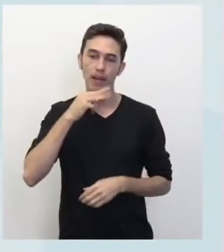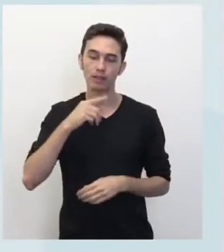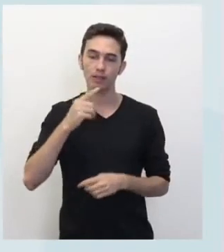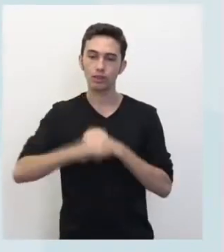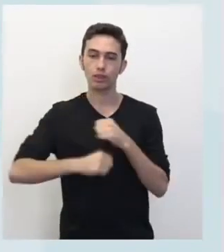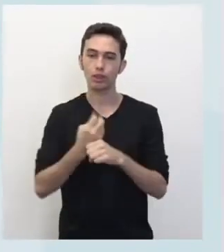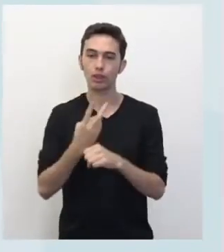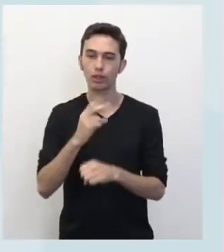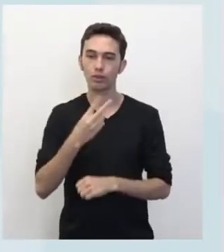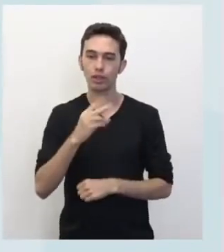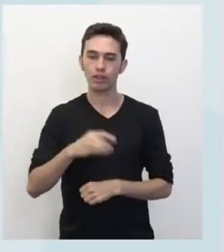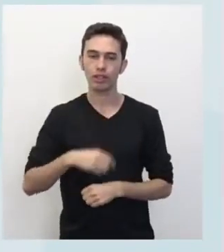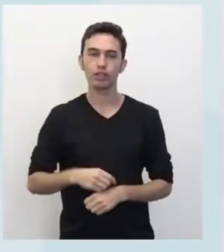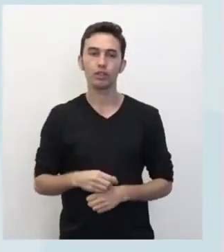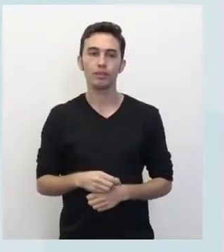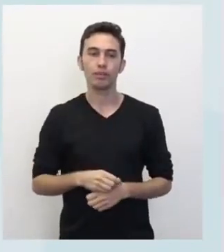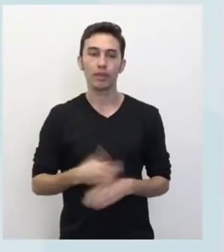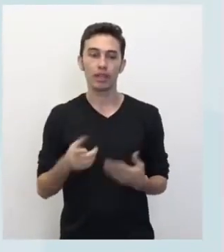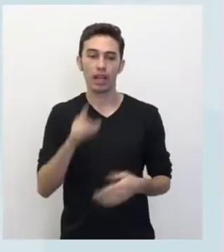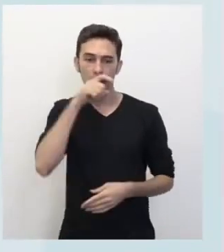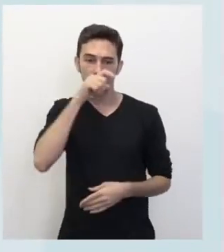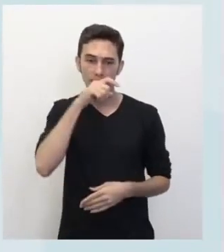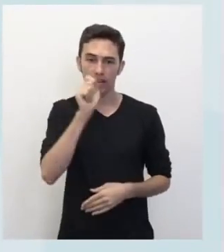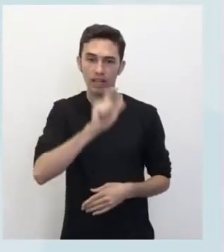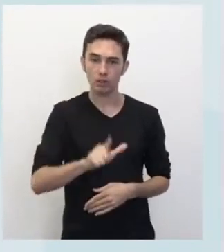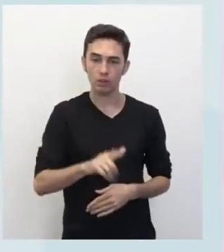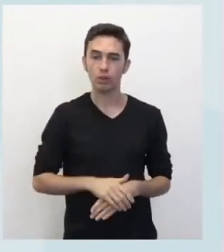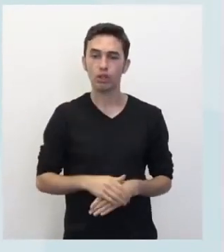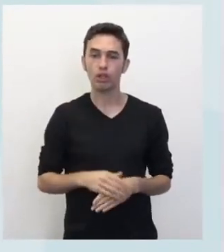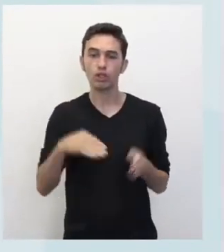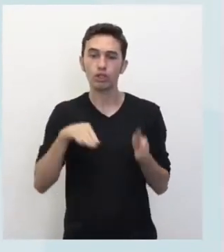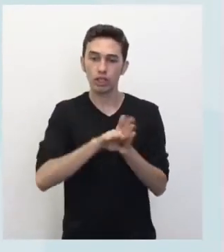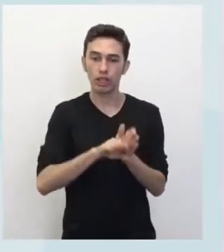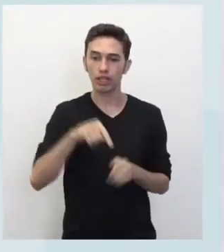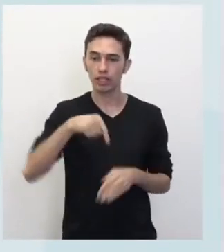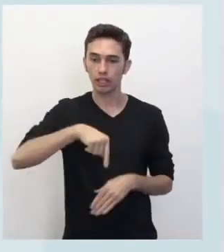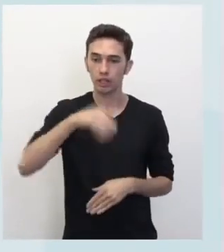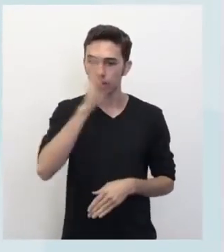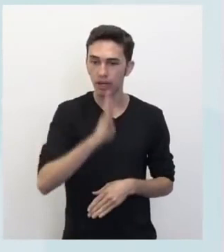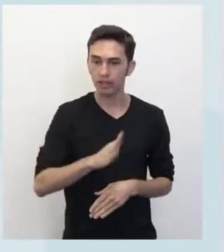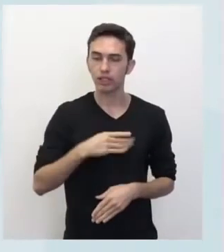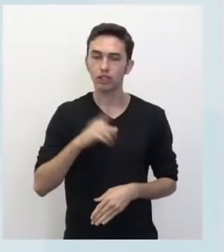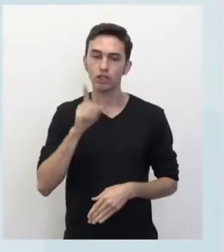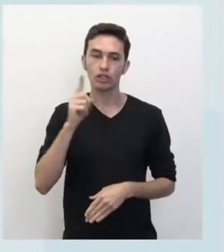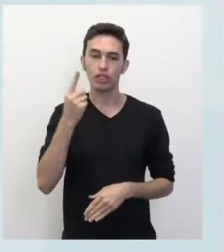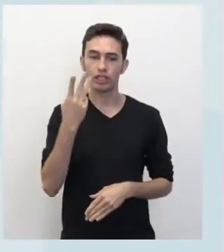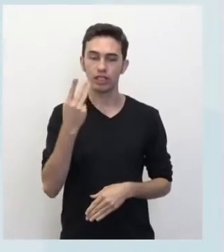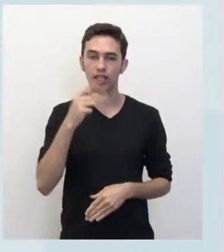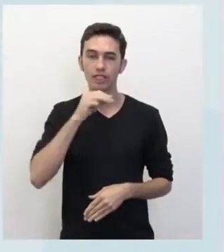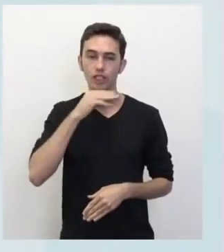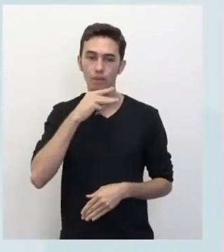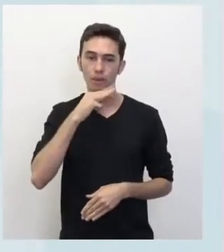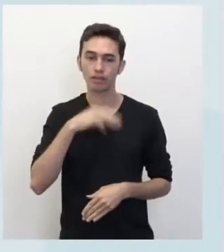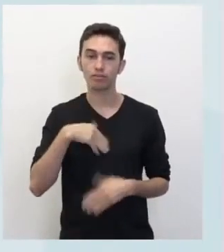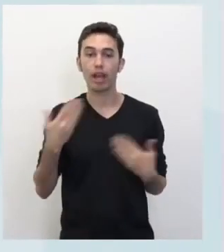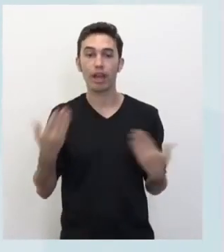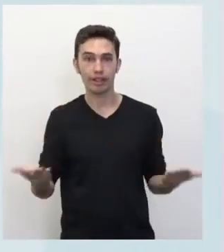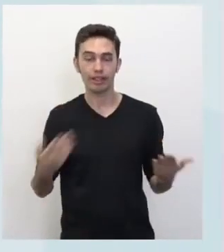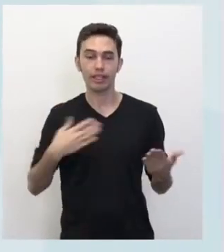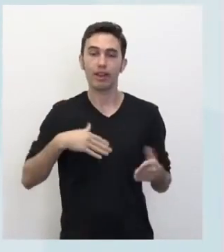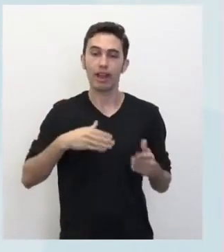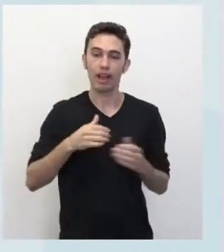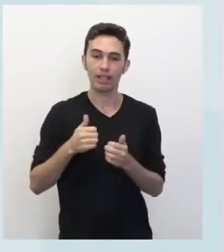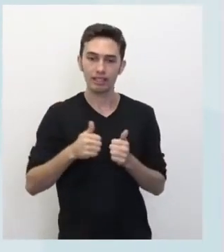azuis, Cyanopsita species, chegaram no Brasil no dia 3 de março. Desde então, seguem